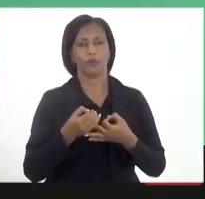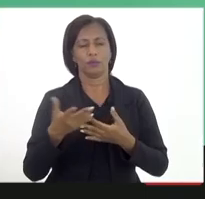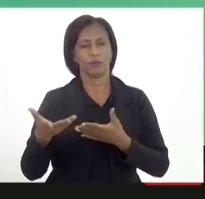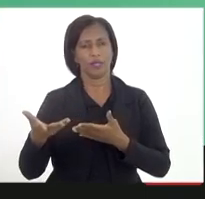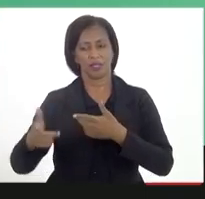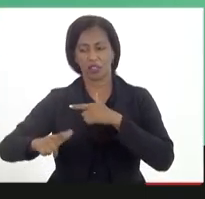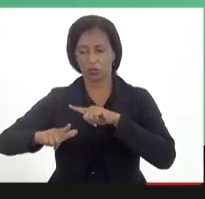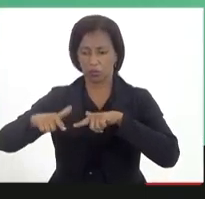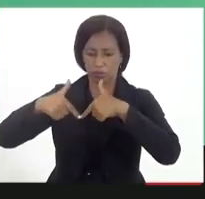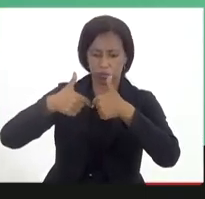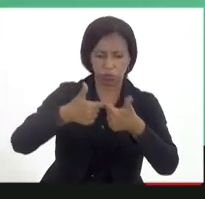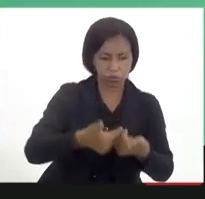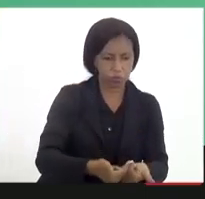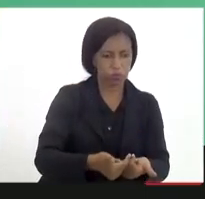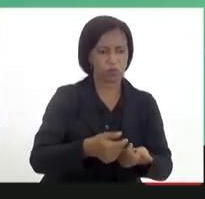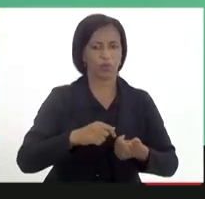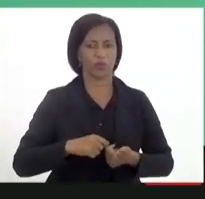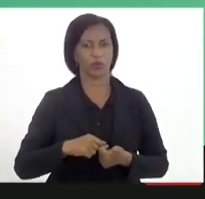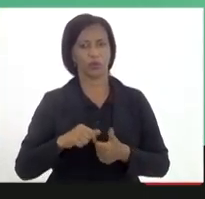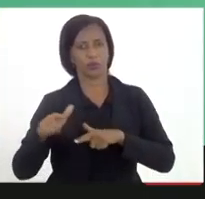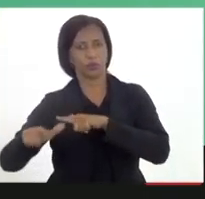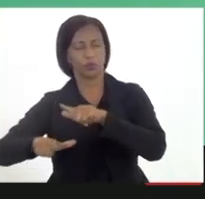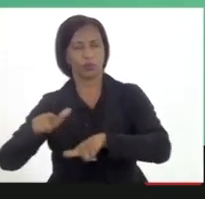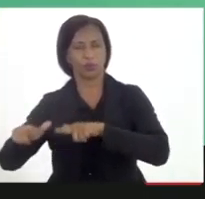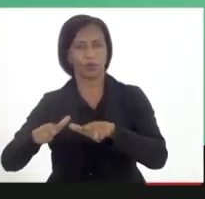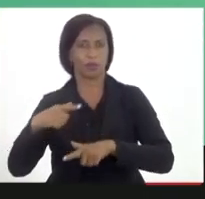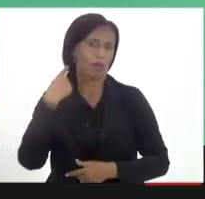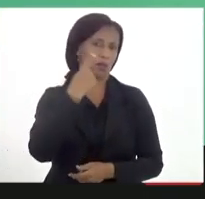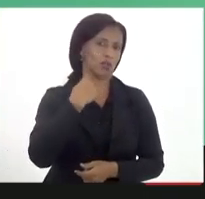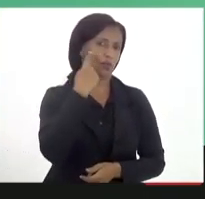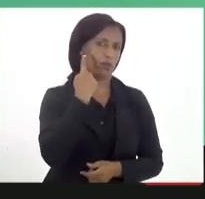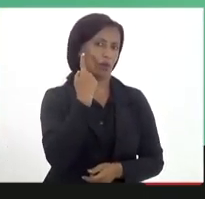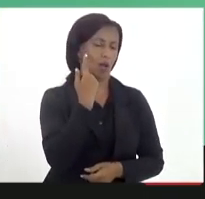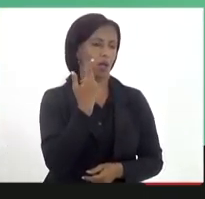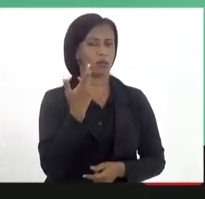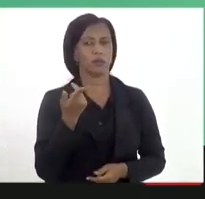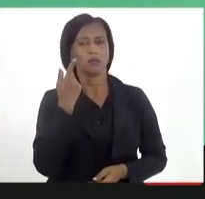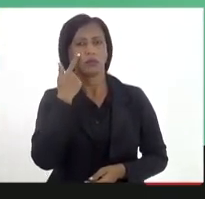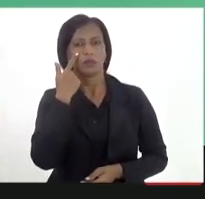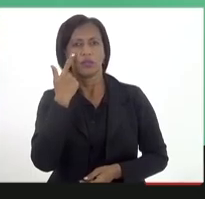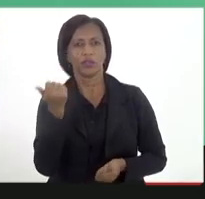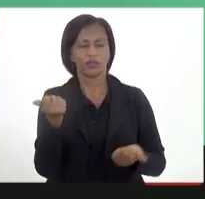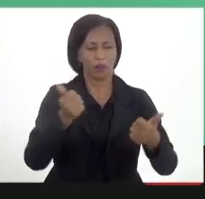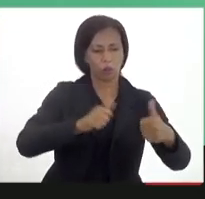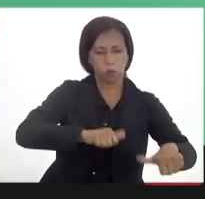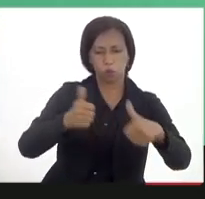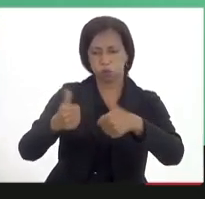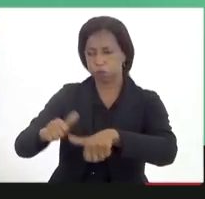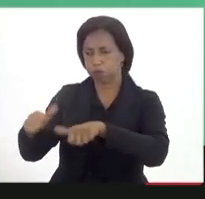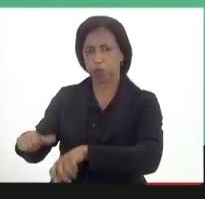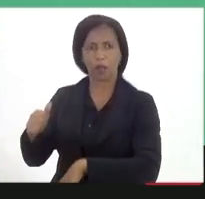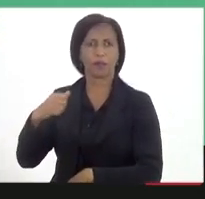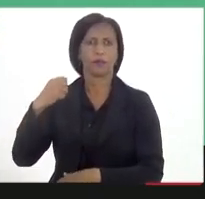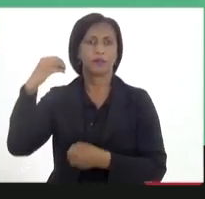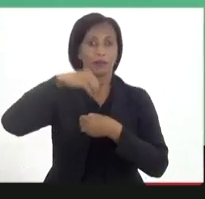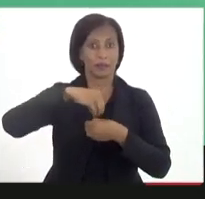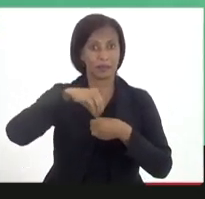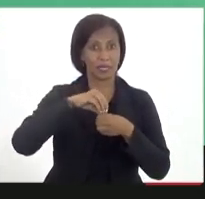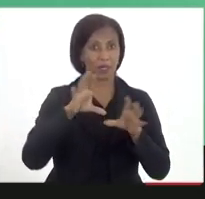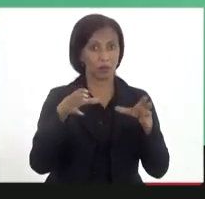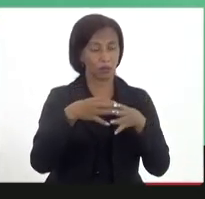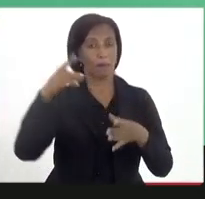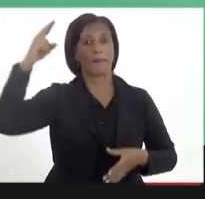atividade né da do serviço mesmo advogado da prestação dos dois exercícios do advogado dentro das